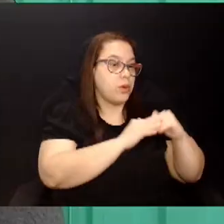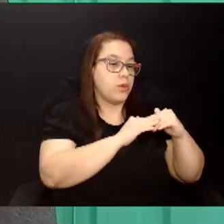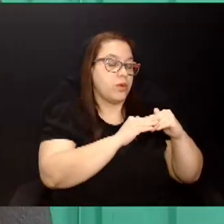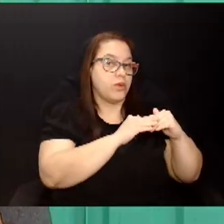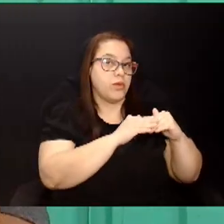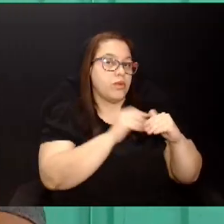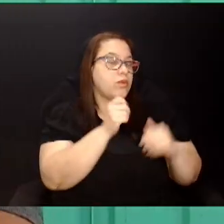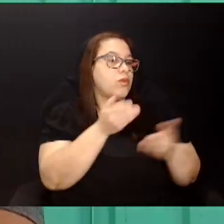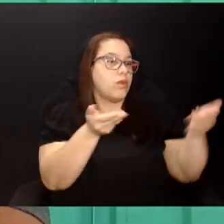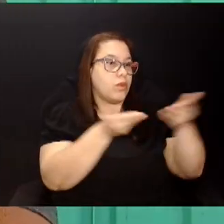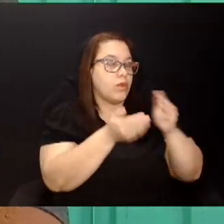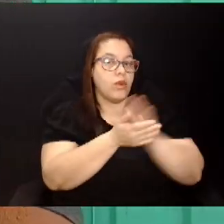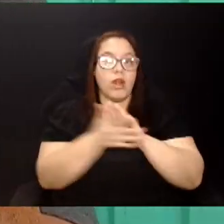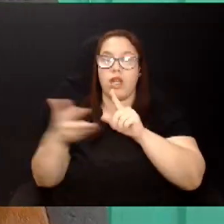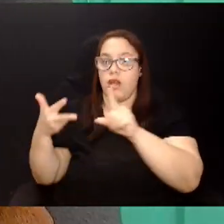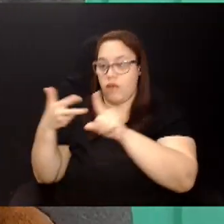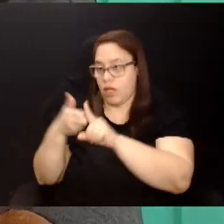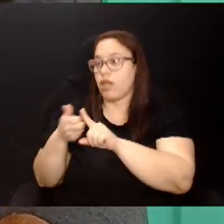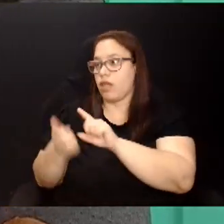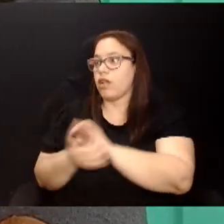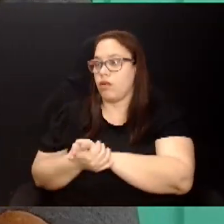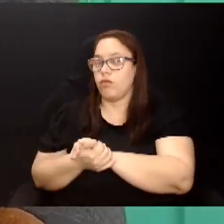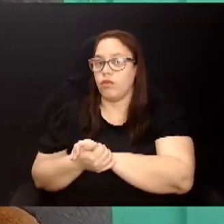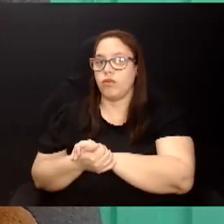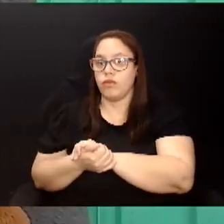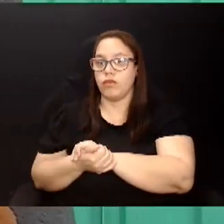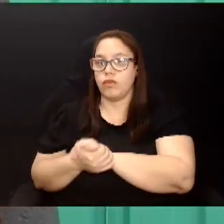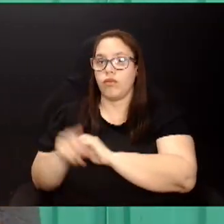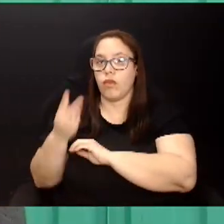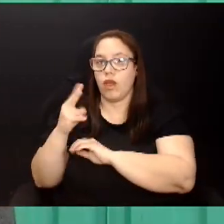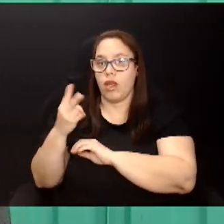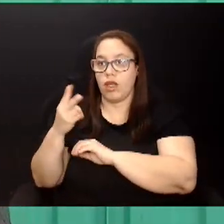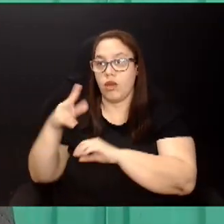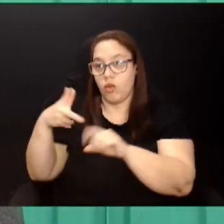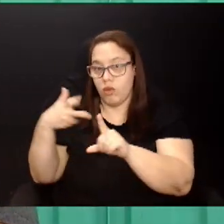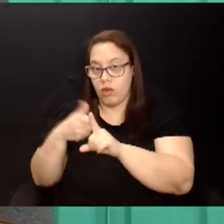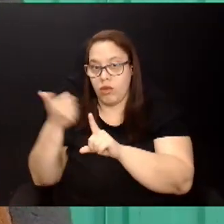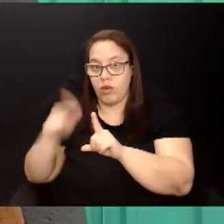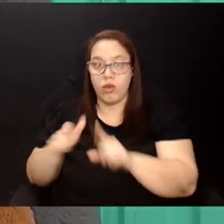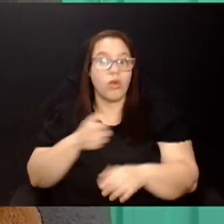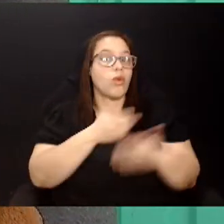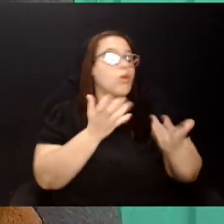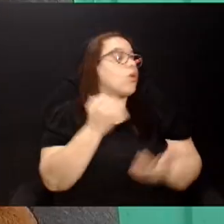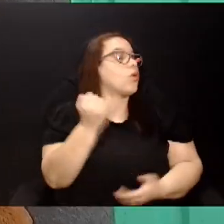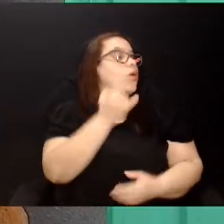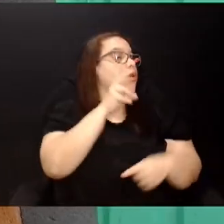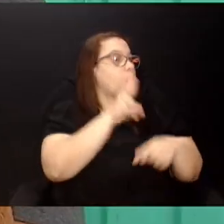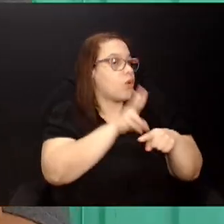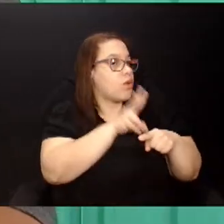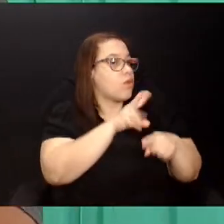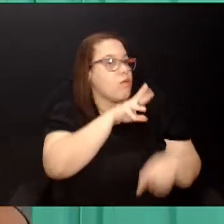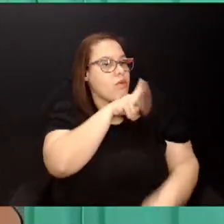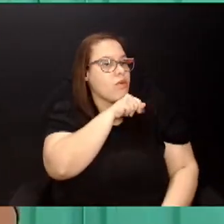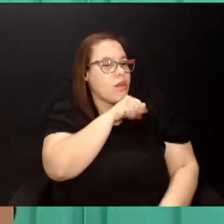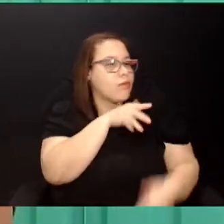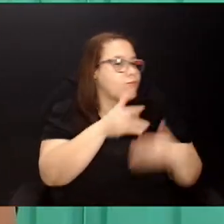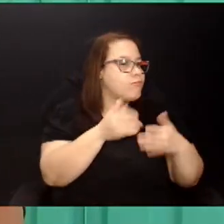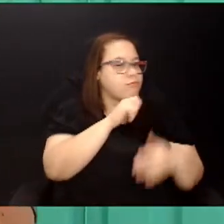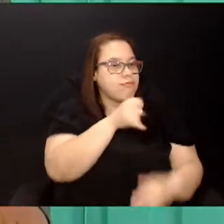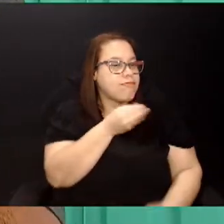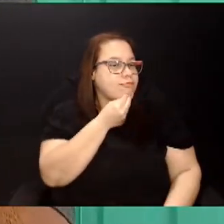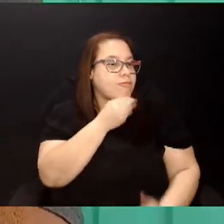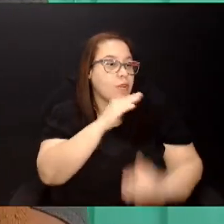hoje? As vacinas. É a segunda dose da vacina. Qual a importância de cuidar bem desses bichinhos, aproveitar serviços como